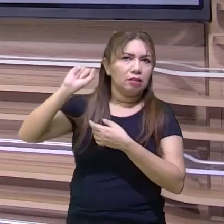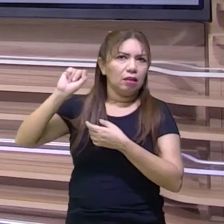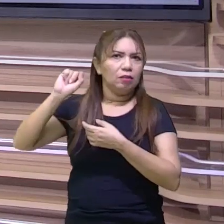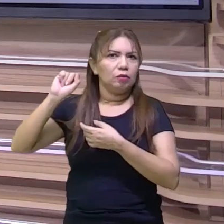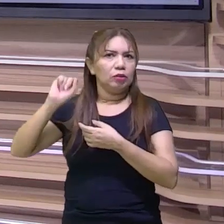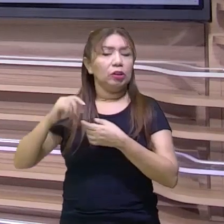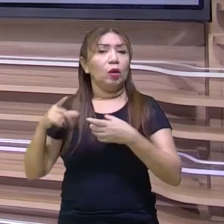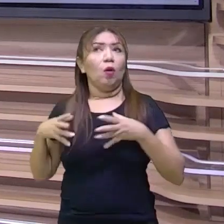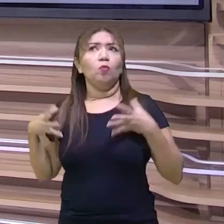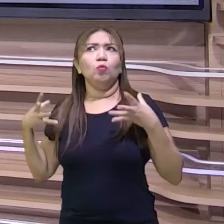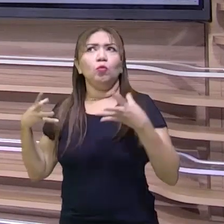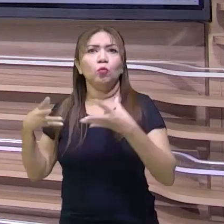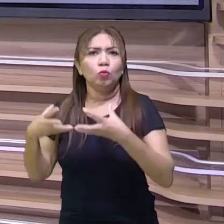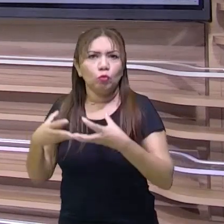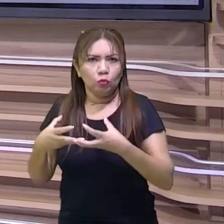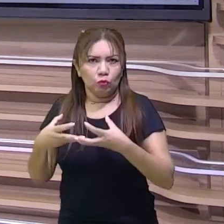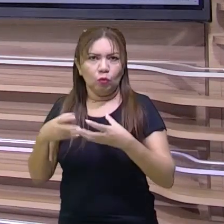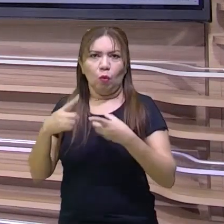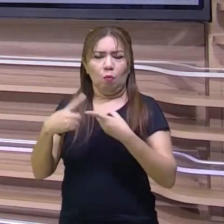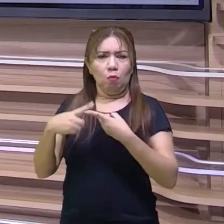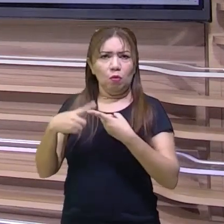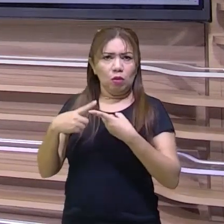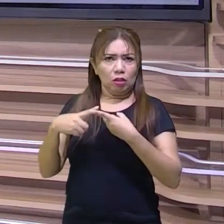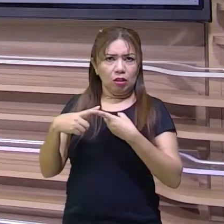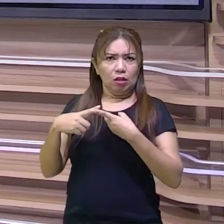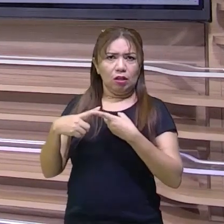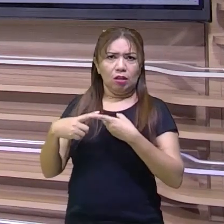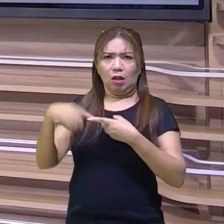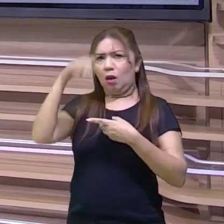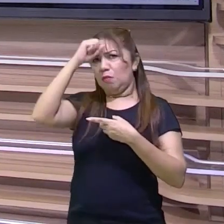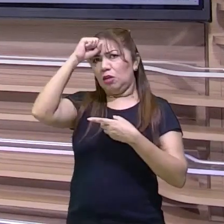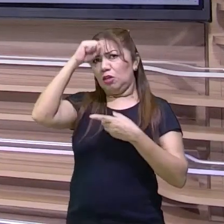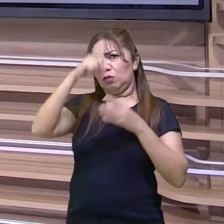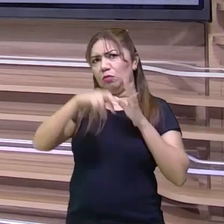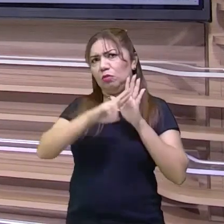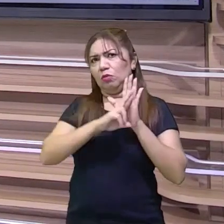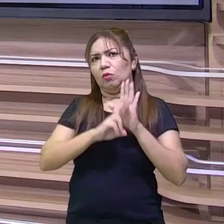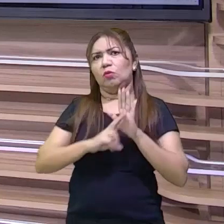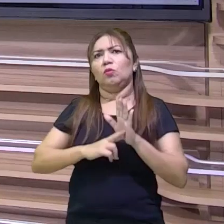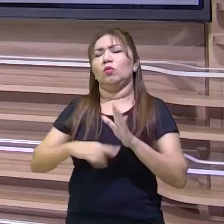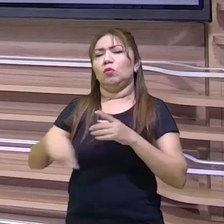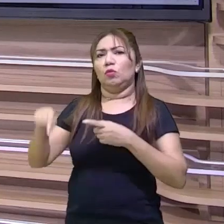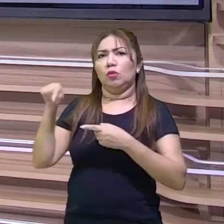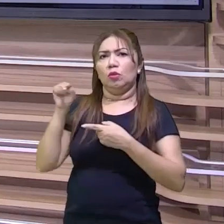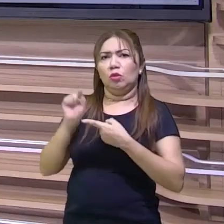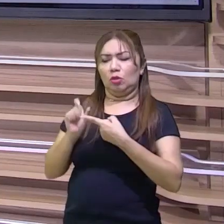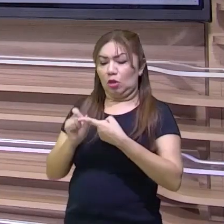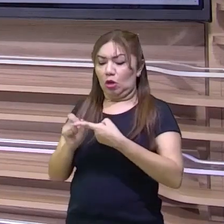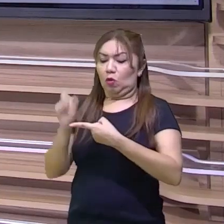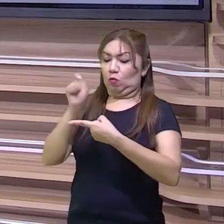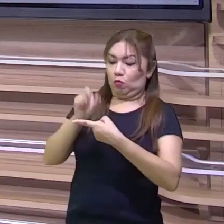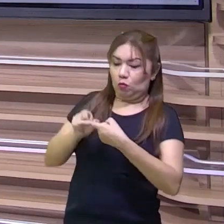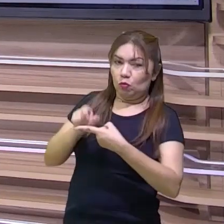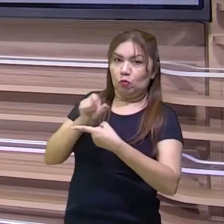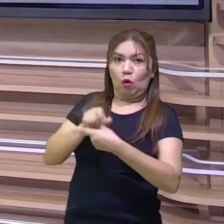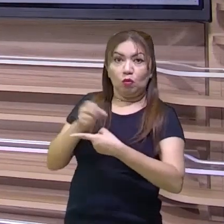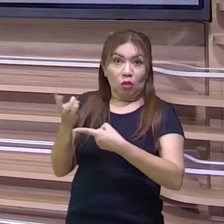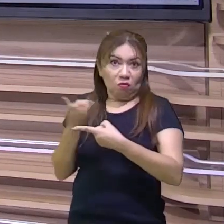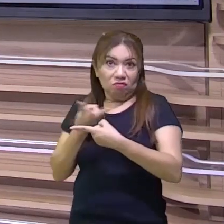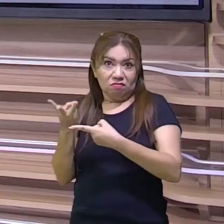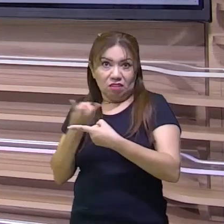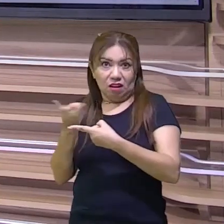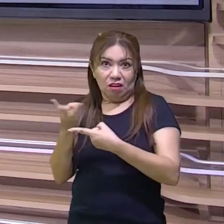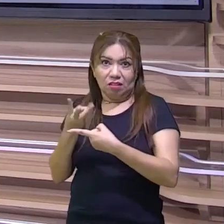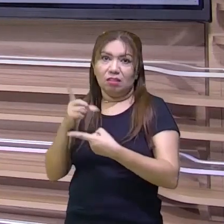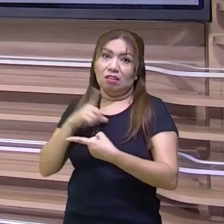um conjunto. Quando eu digo um conjunto, porque a gente antes trabalhou só a paroxítona, hoje a gente pegou a oxítona, paroxítona e proparoxítona. A gente falou do